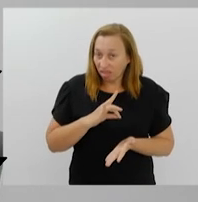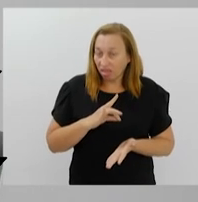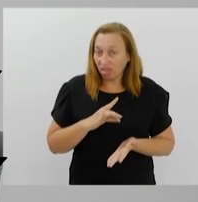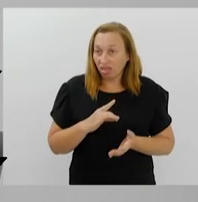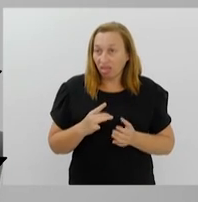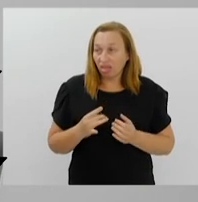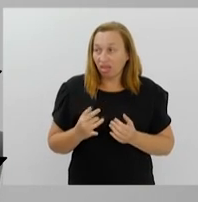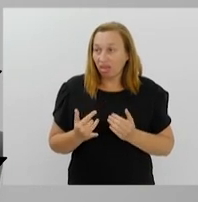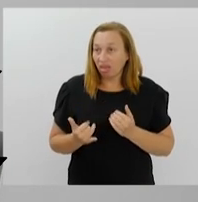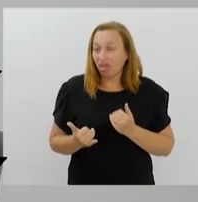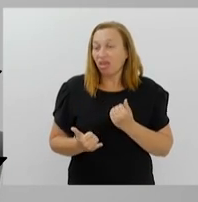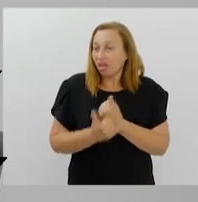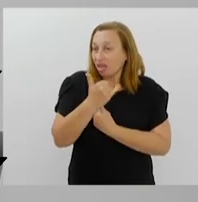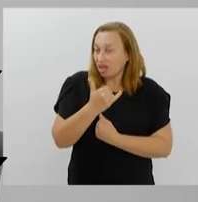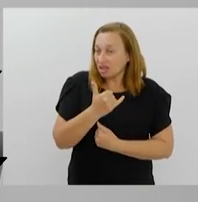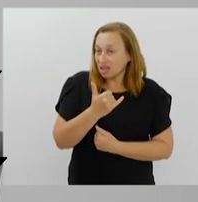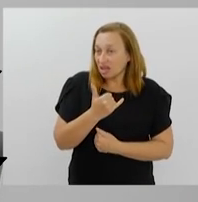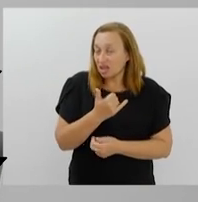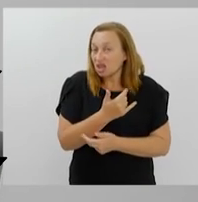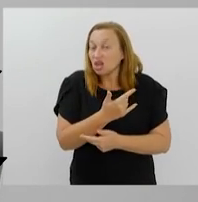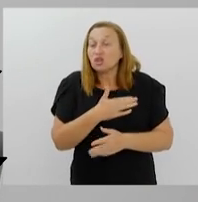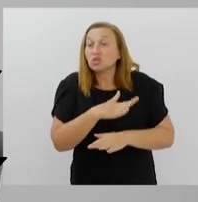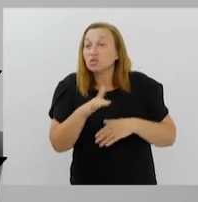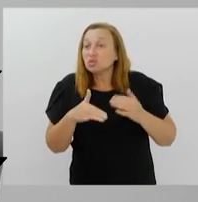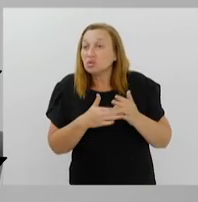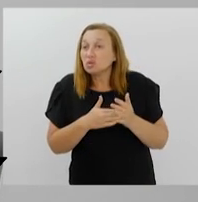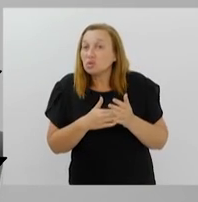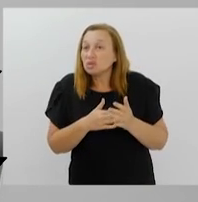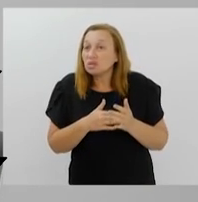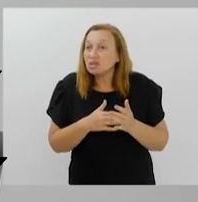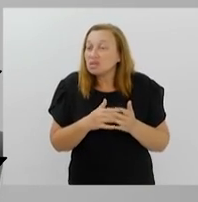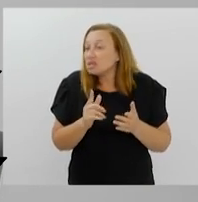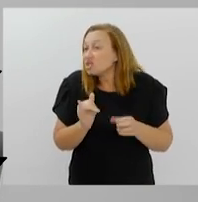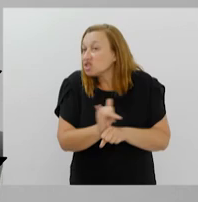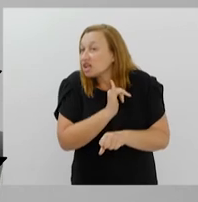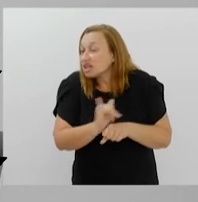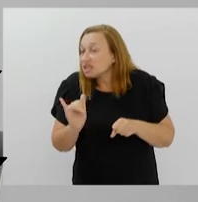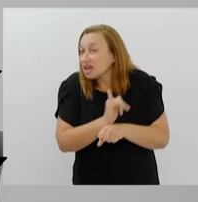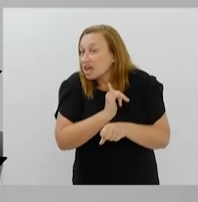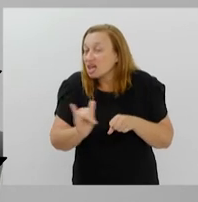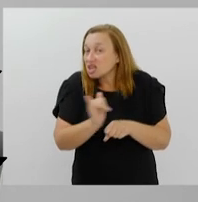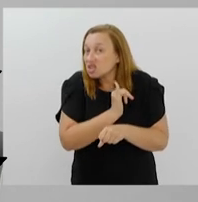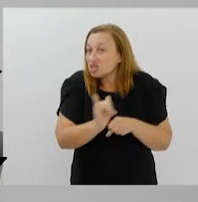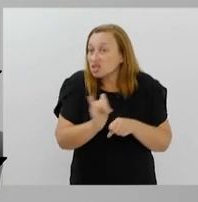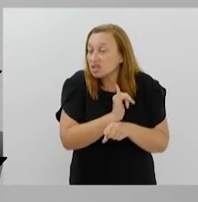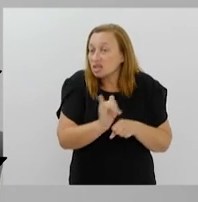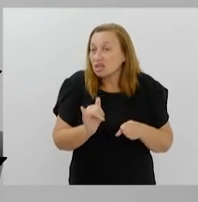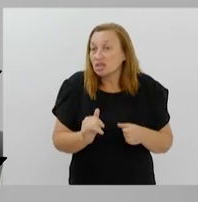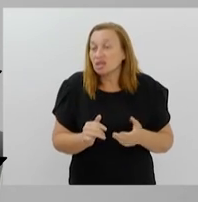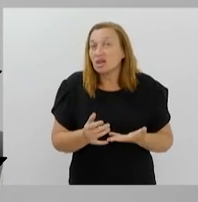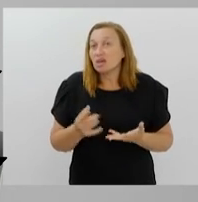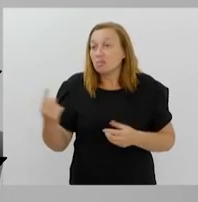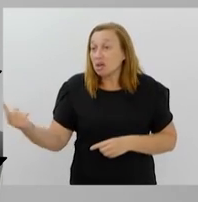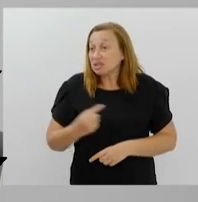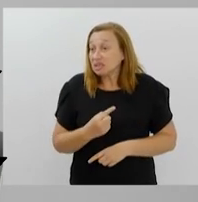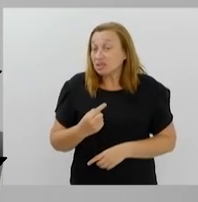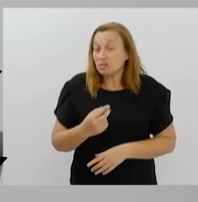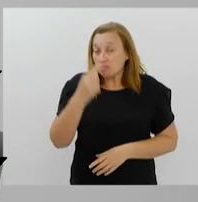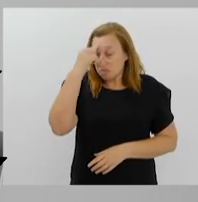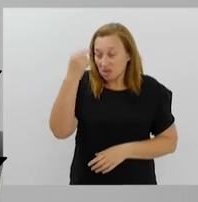inteiro tentando usar todas as artimanhas jurídicas possíveis mandando gente que não sabe falar absolutamente nada ou se